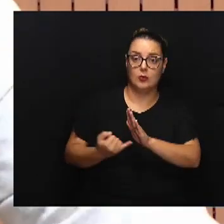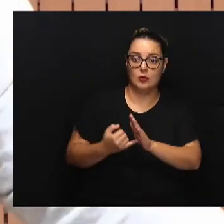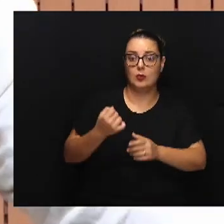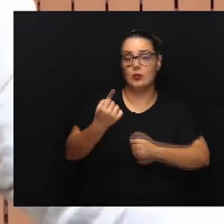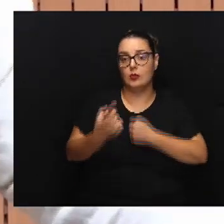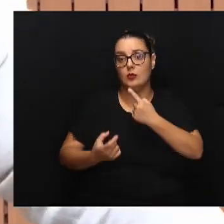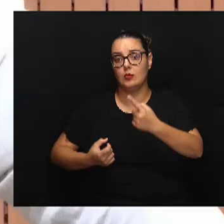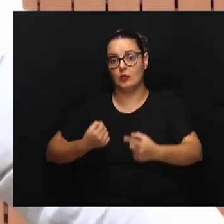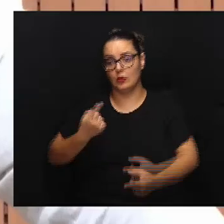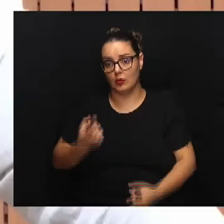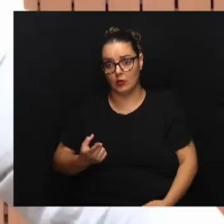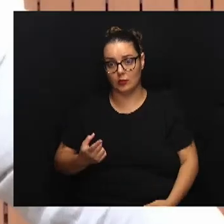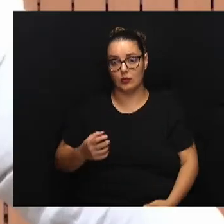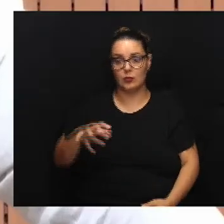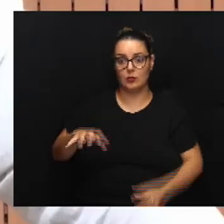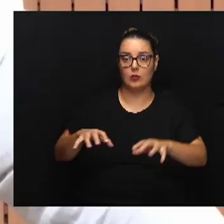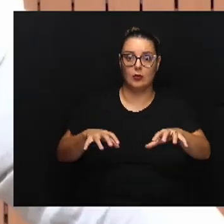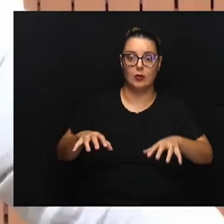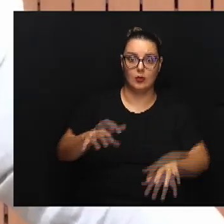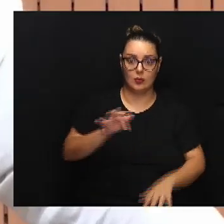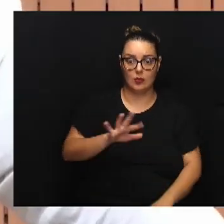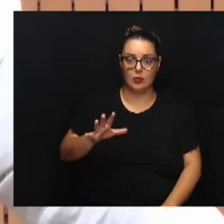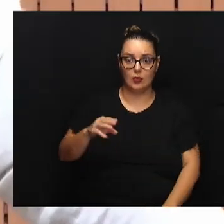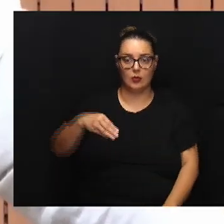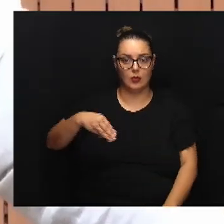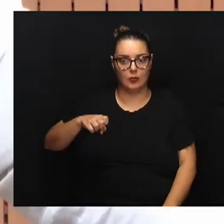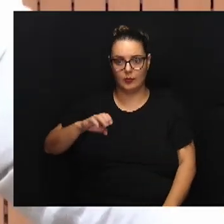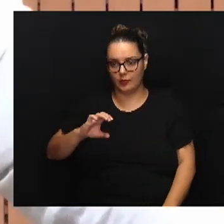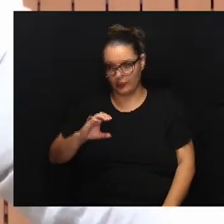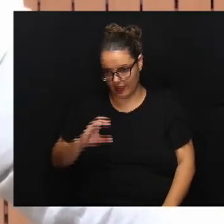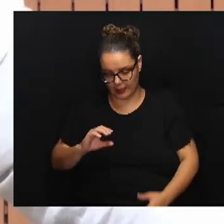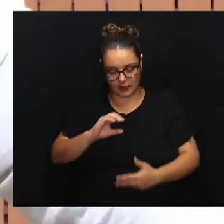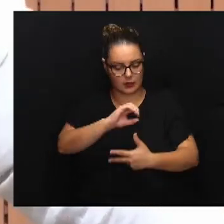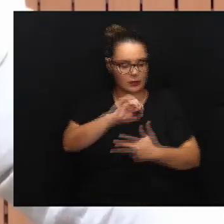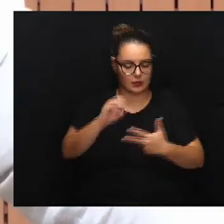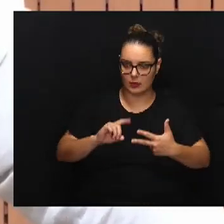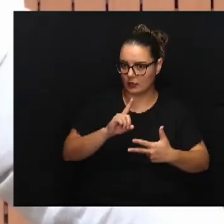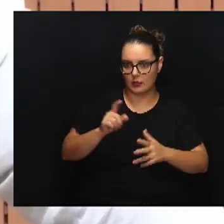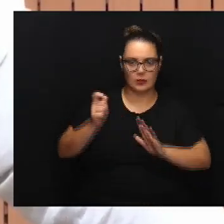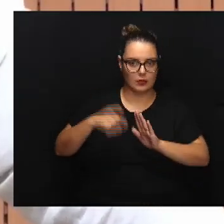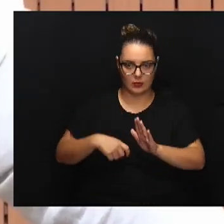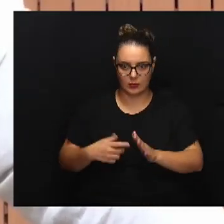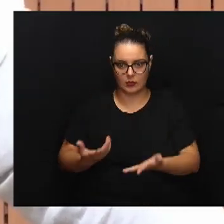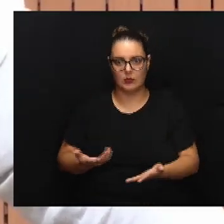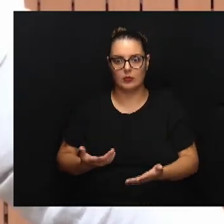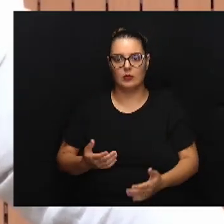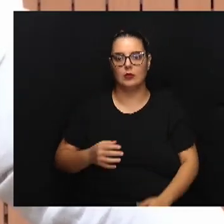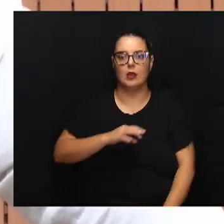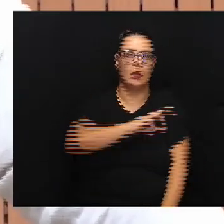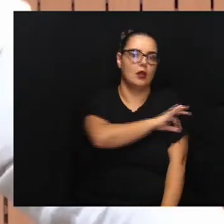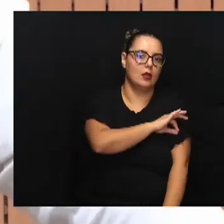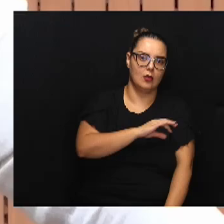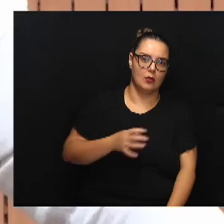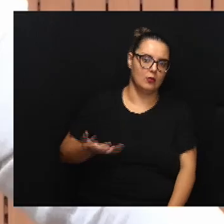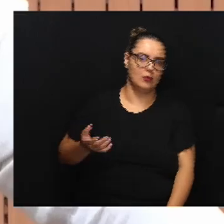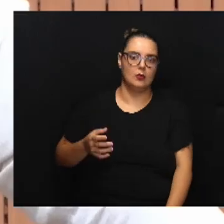órgão federal. O MEC não executa diretamente programas, ou os entes, né, prefeituras, estados,